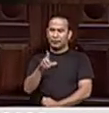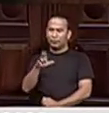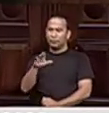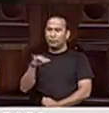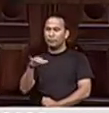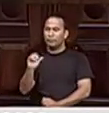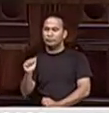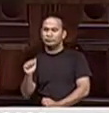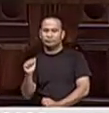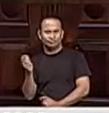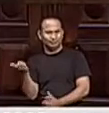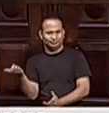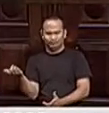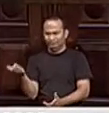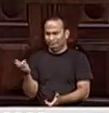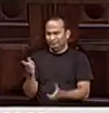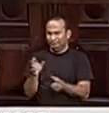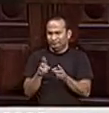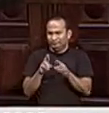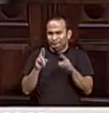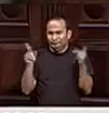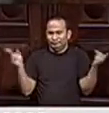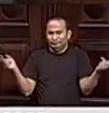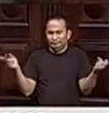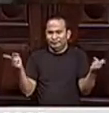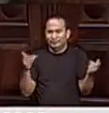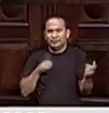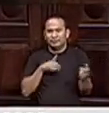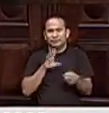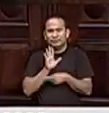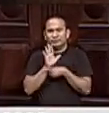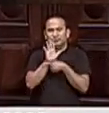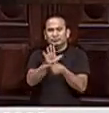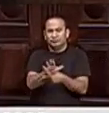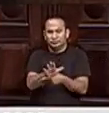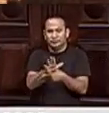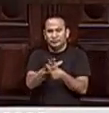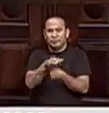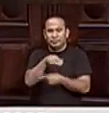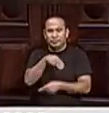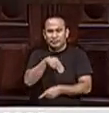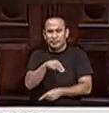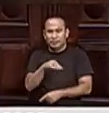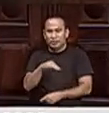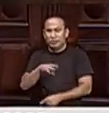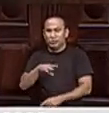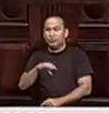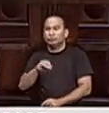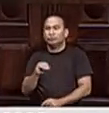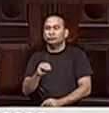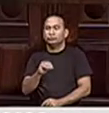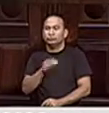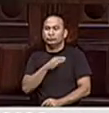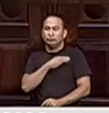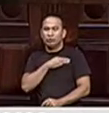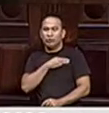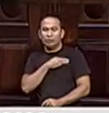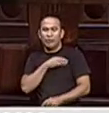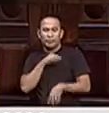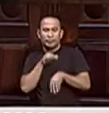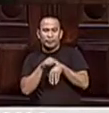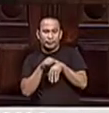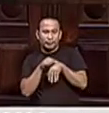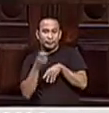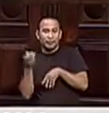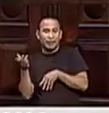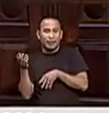completamente desconexo, sendo socorrida pelo ministro Celso Mello, que ali durante a votação